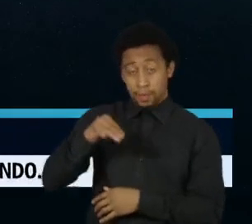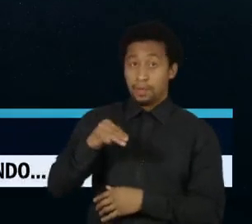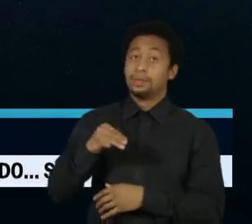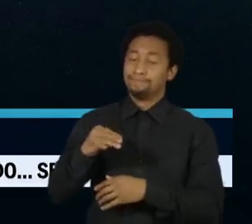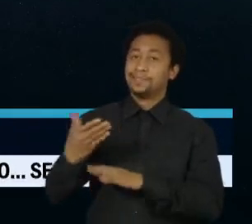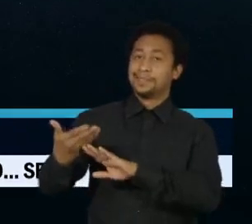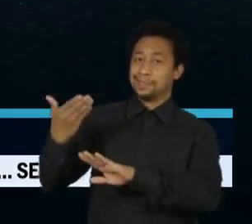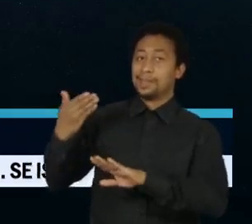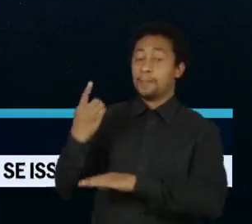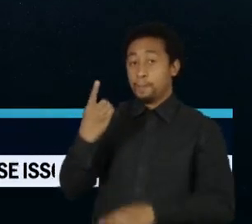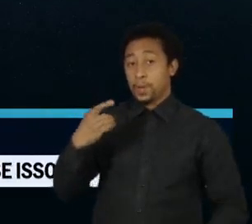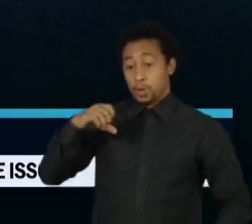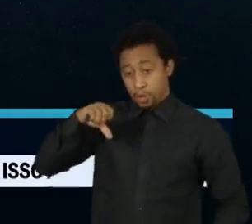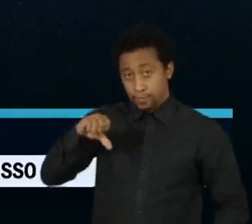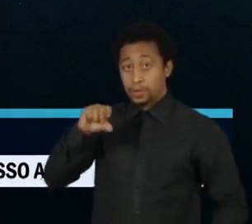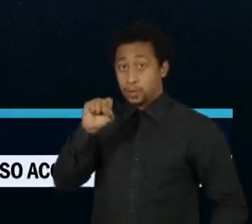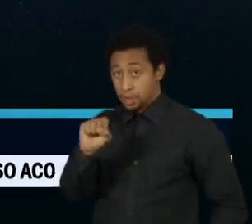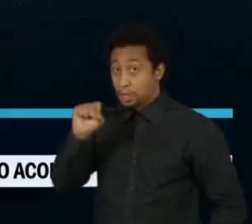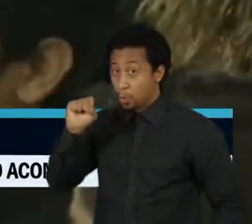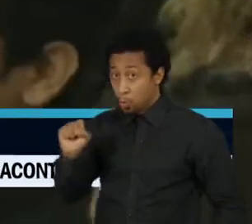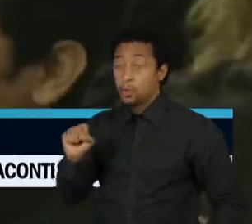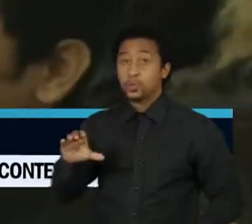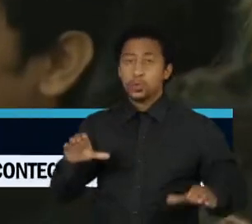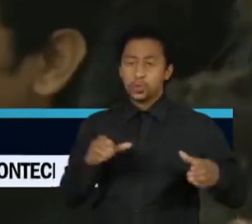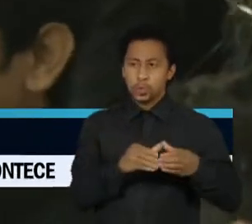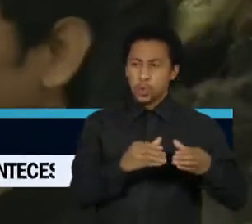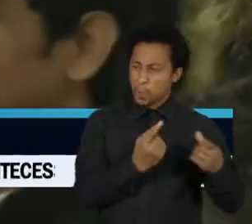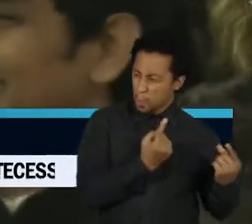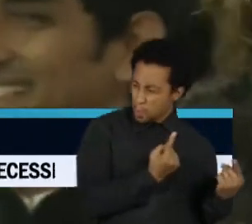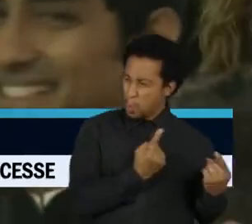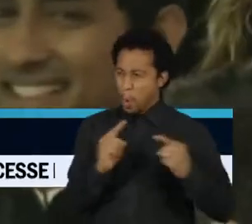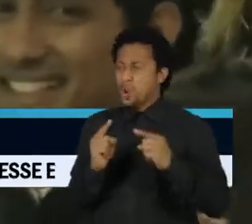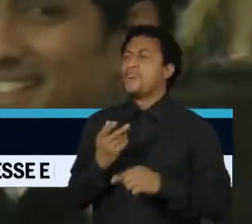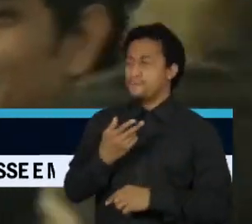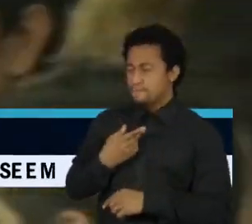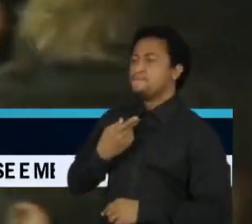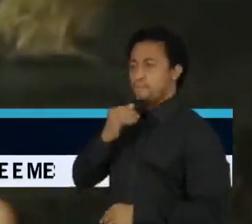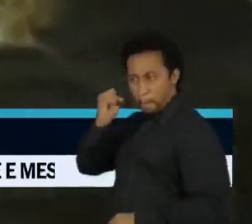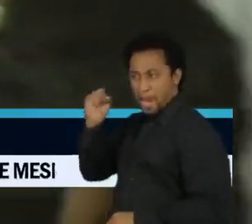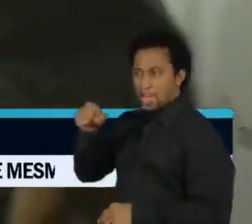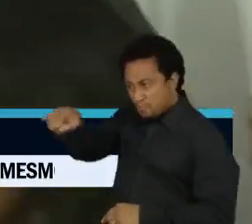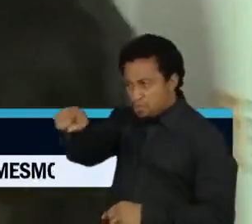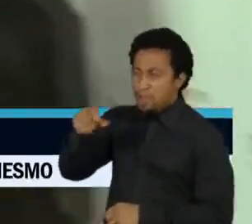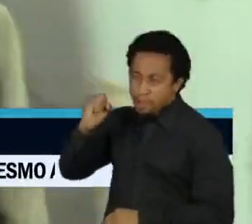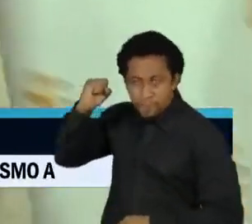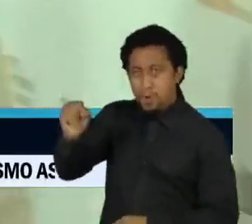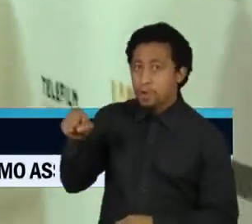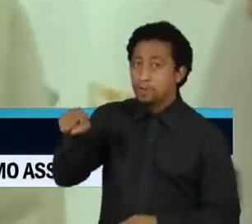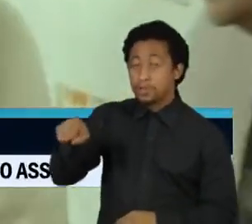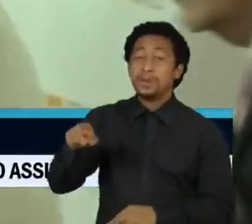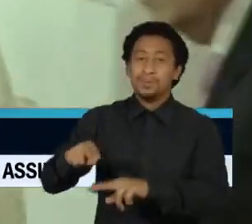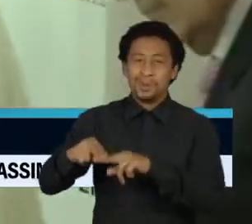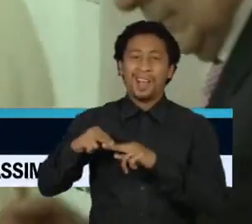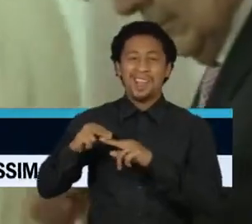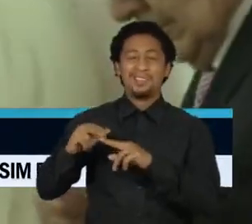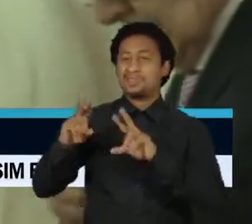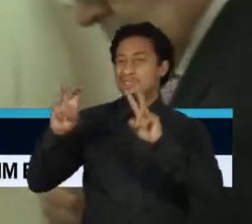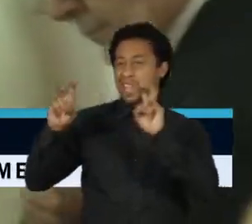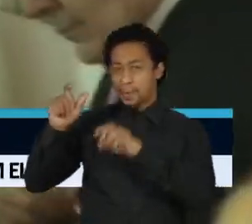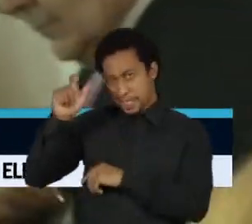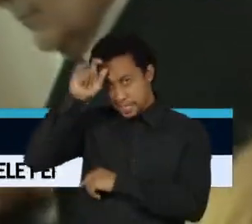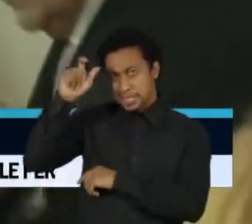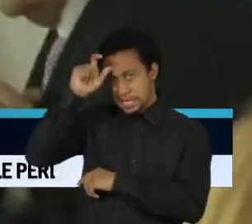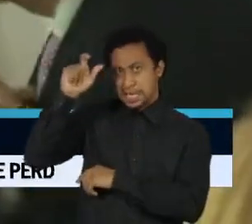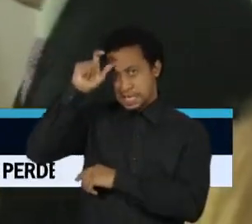1988 quando publicou versos satânicos no livro A um personagem inspirado no Profeta Maomé líderes da